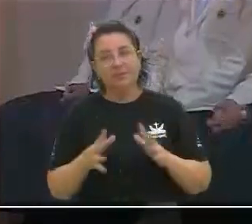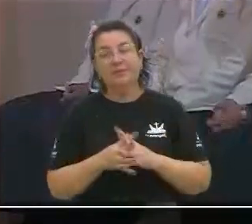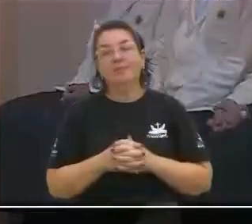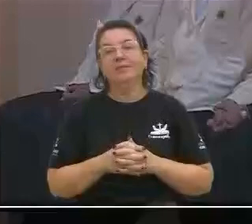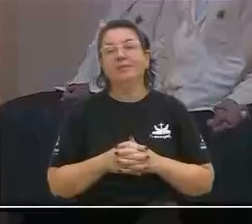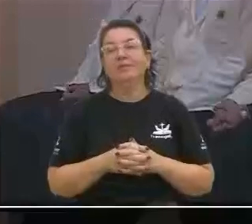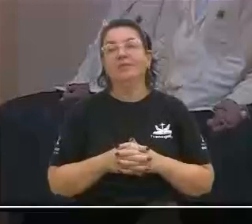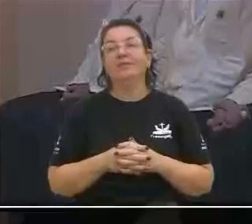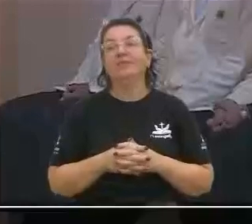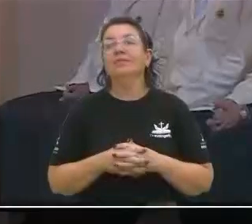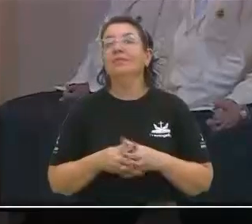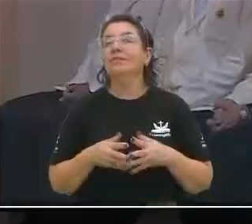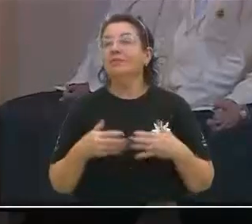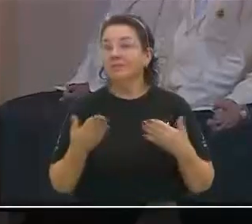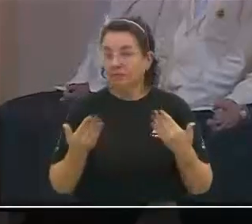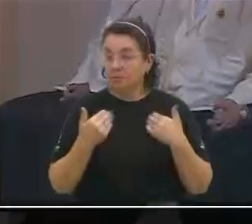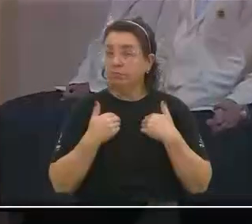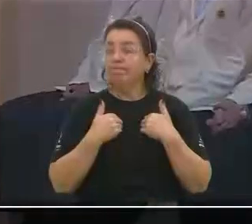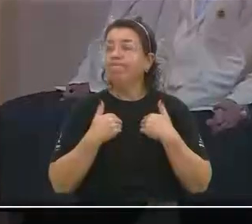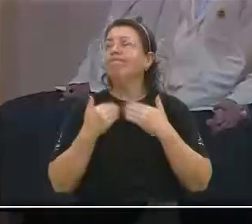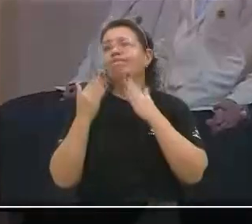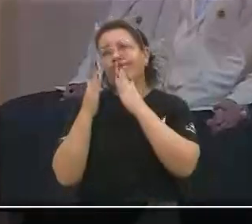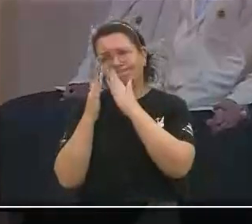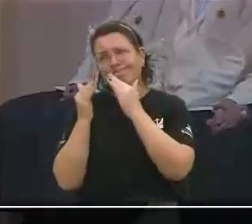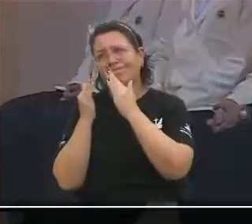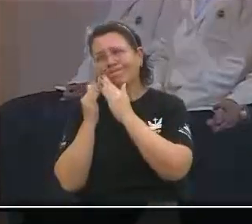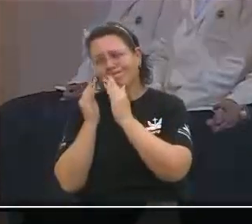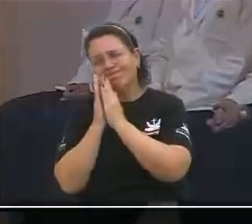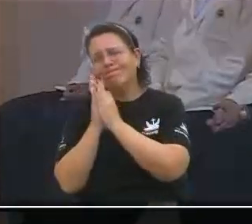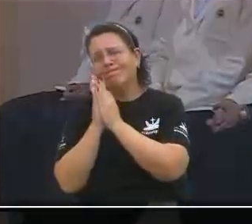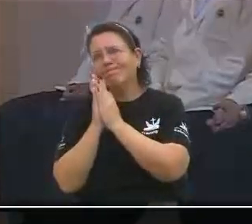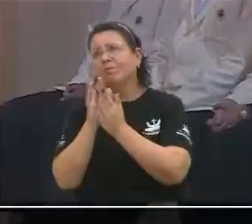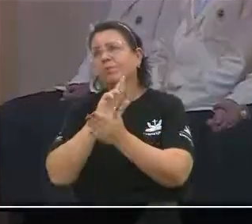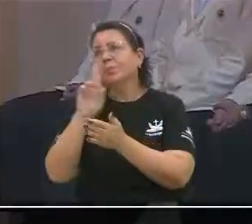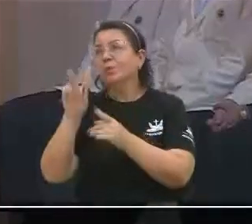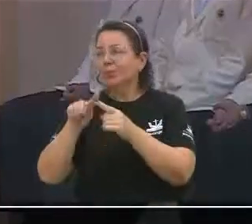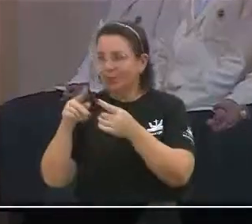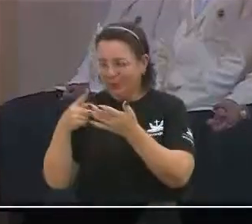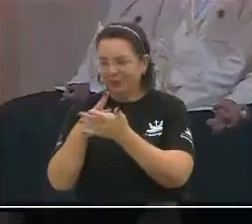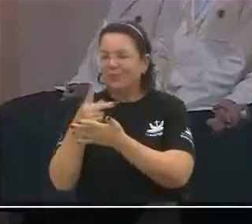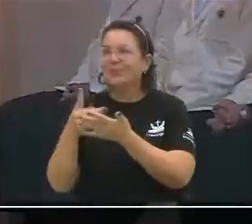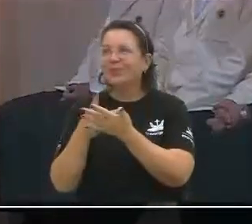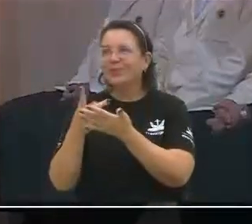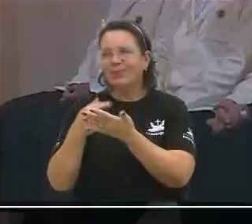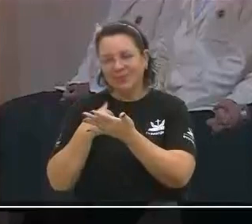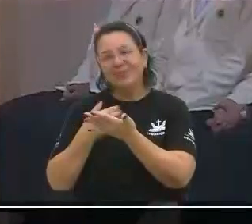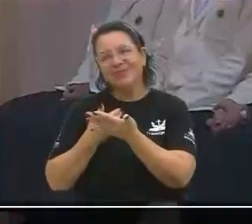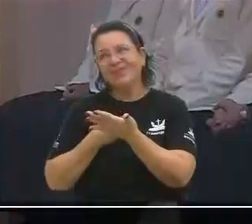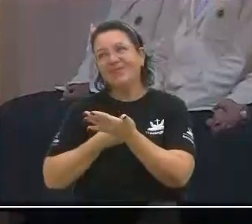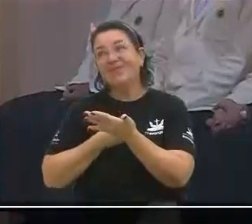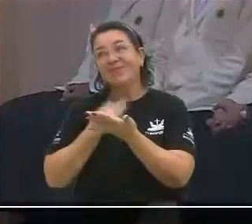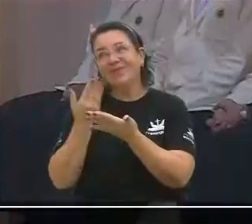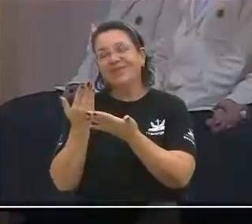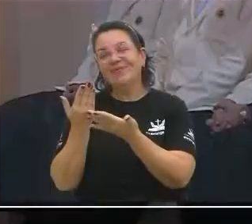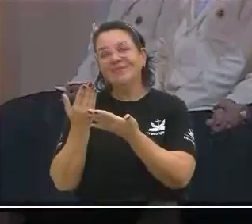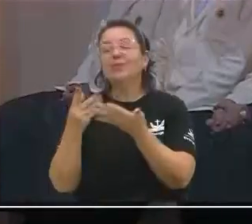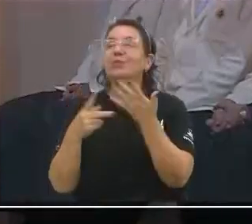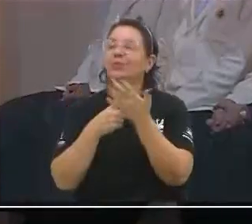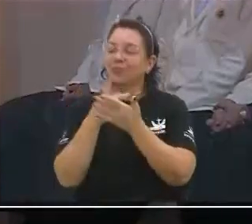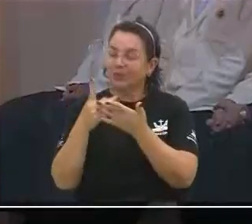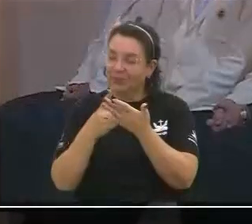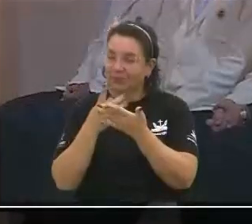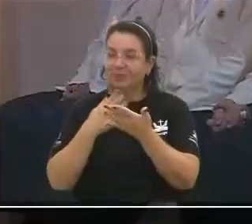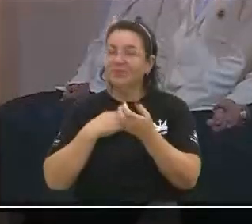então eu peço senhor mas estou te procurando Senhor estou procurando